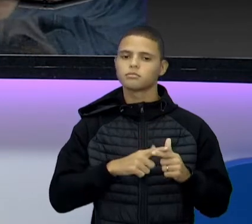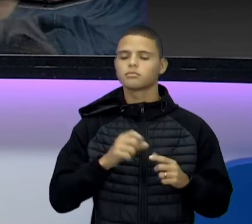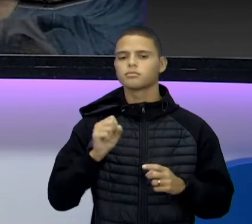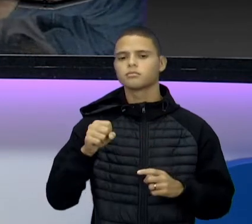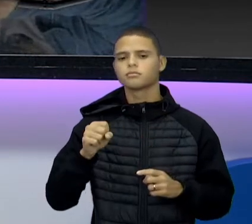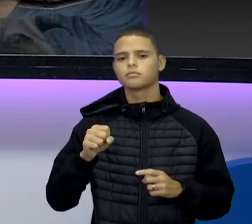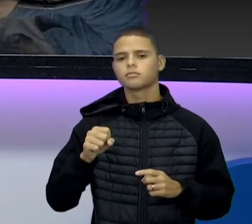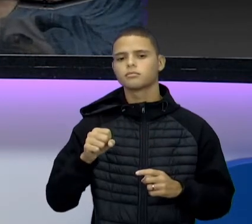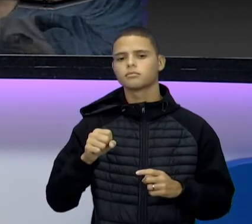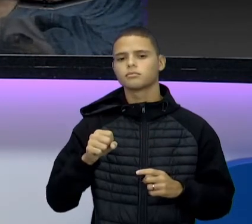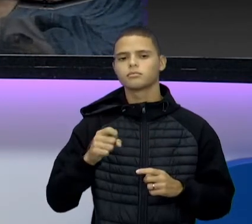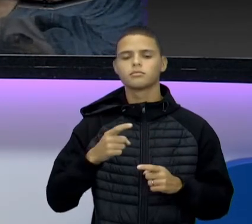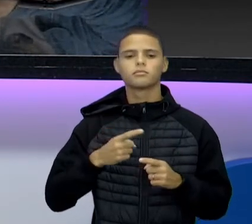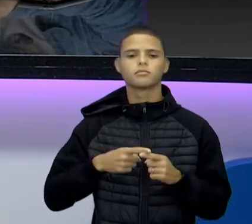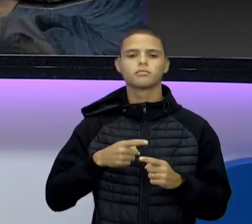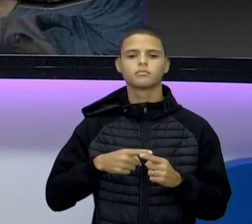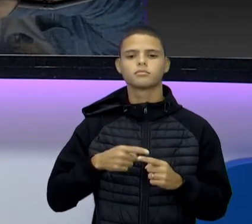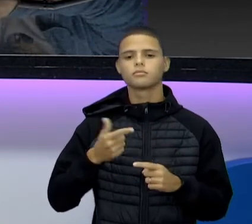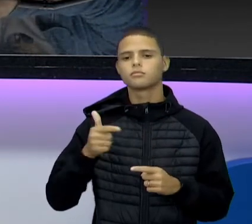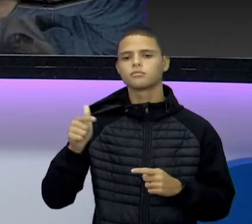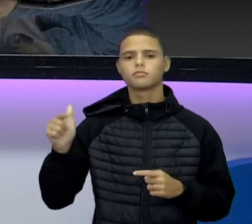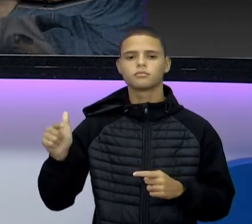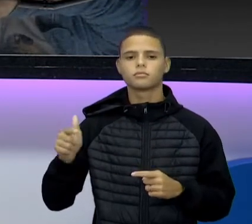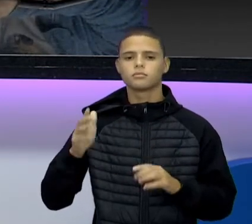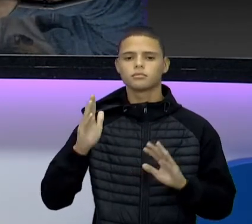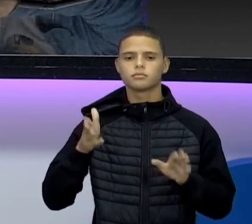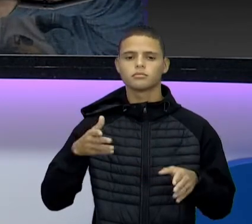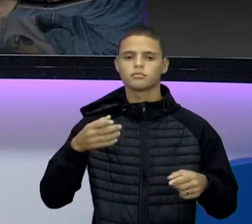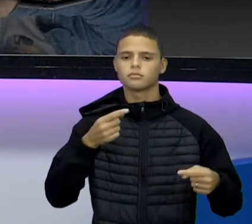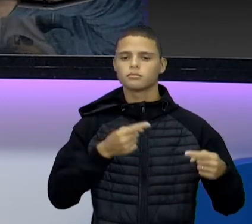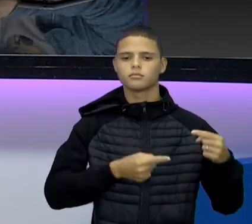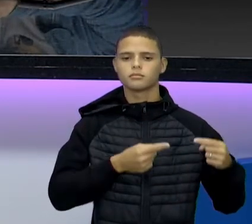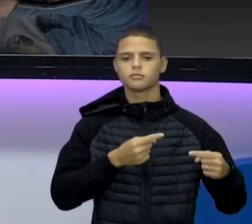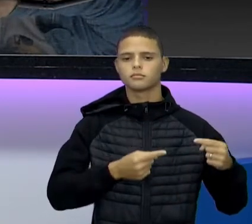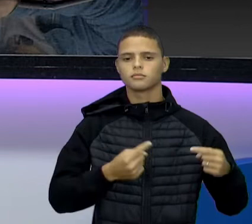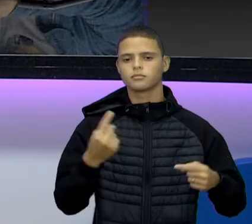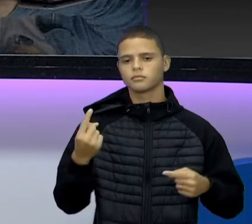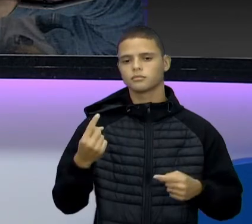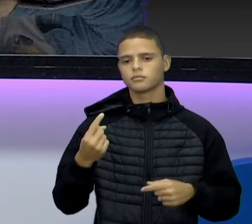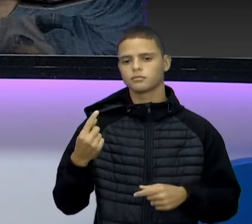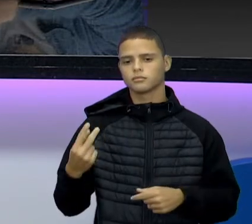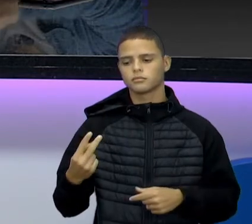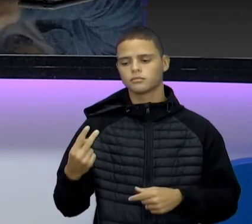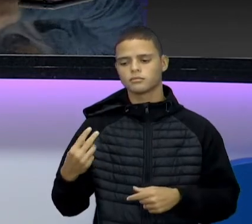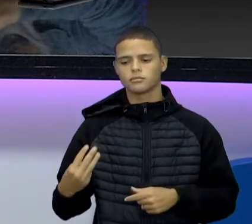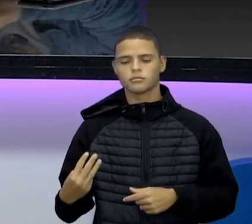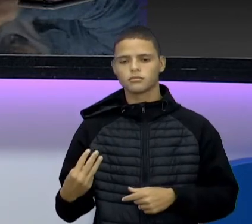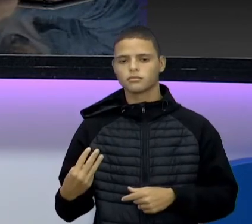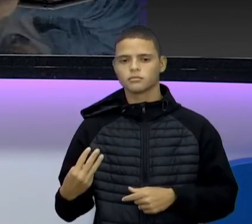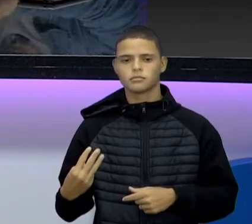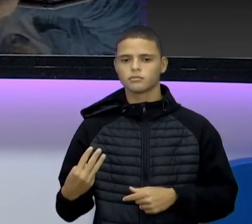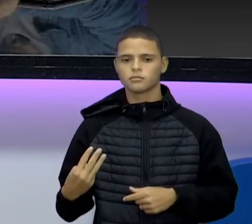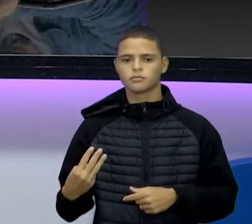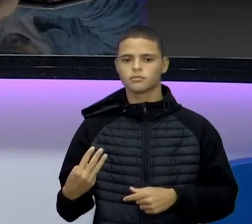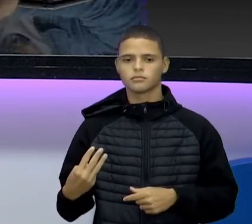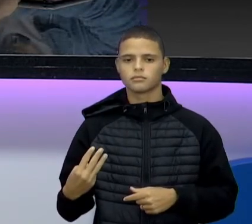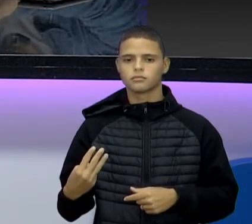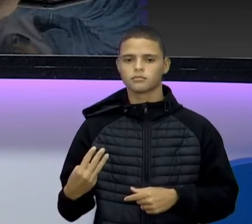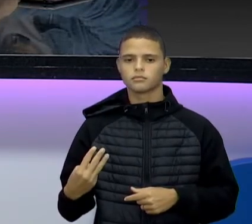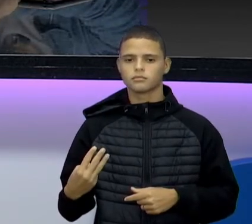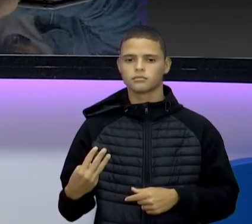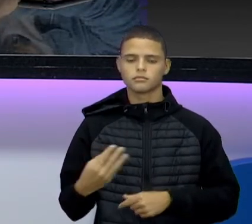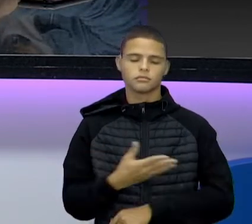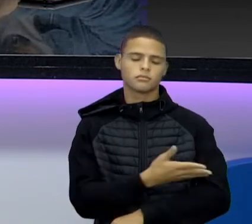não tem? Né? E também nós já questionamos aqui que não é para ter 1, 2, 3, não é para ser exceção, é para